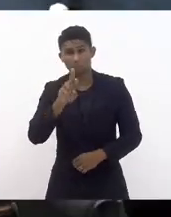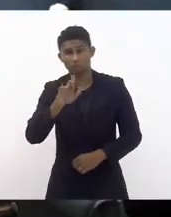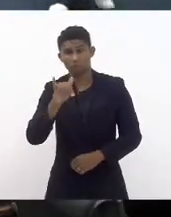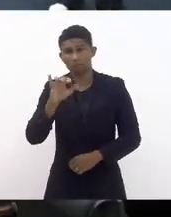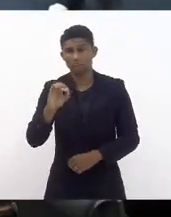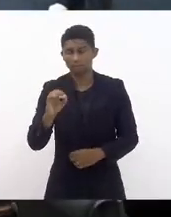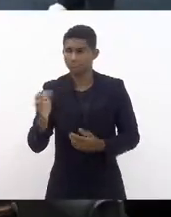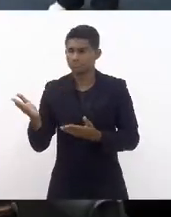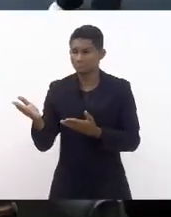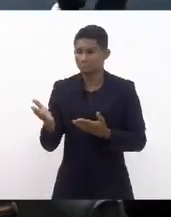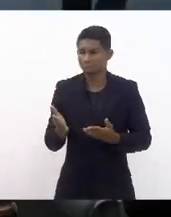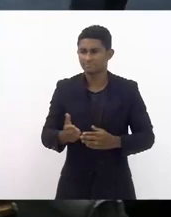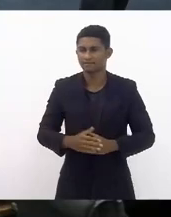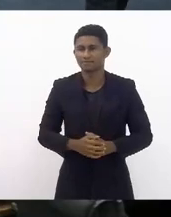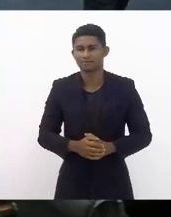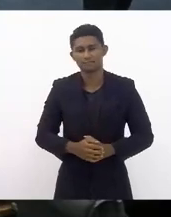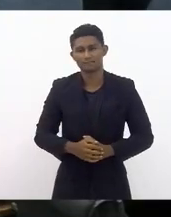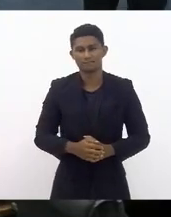Deputado Rodrigo Amorim.